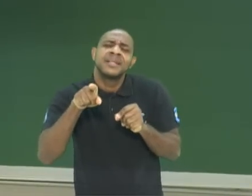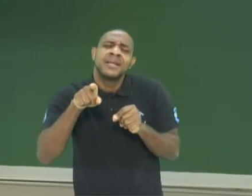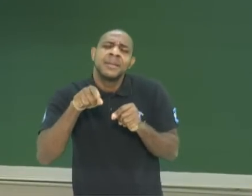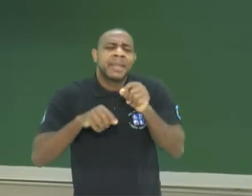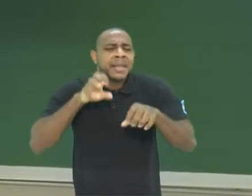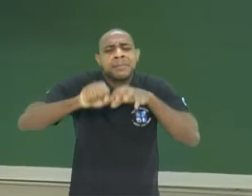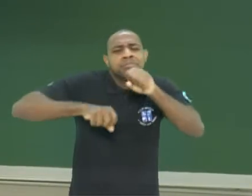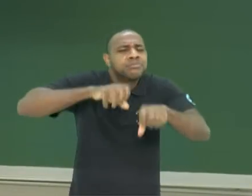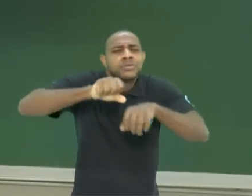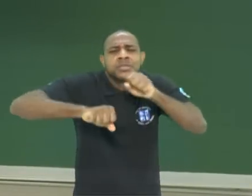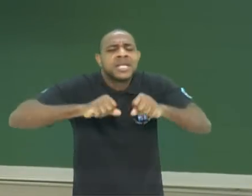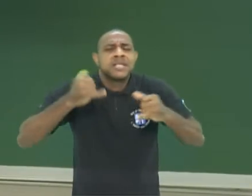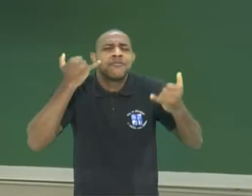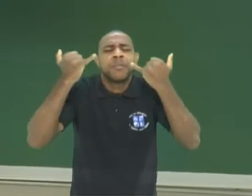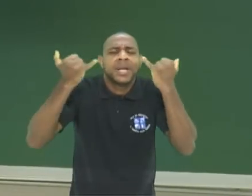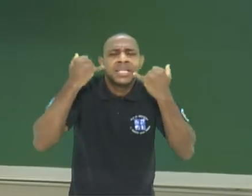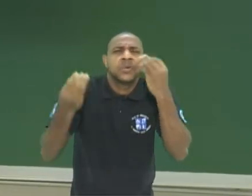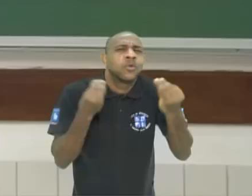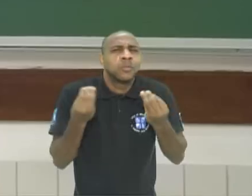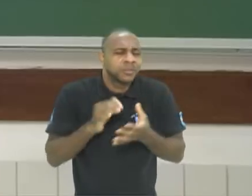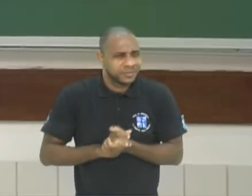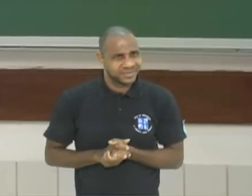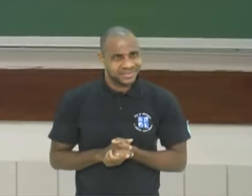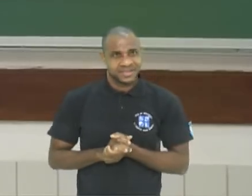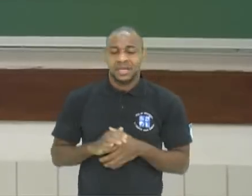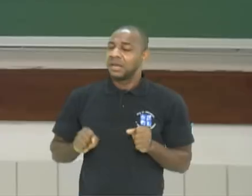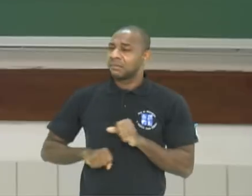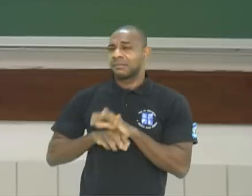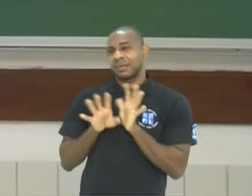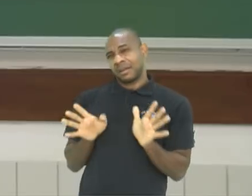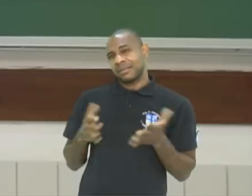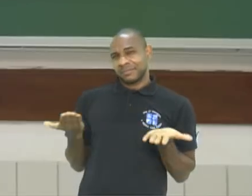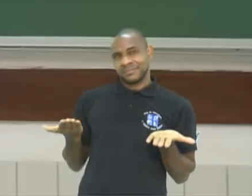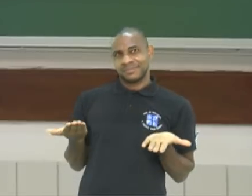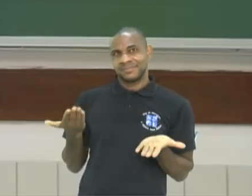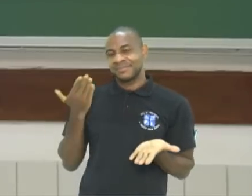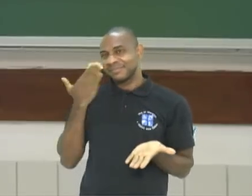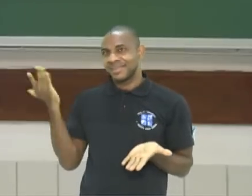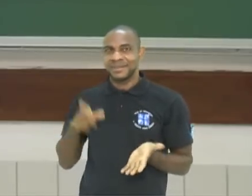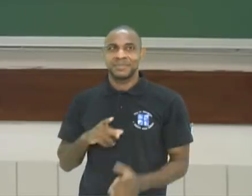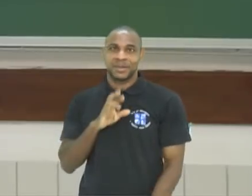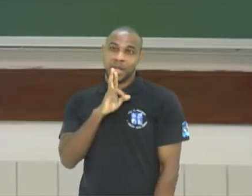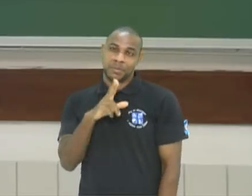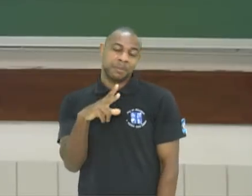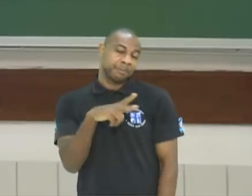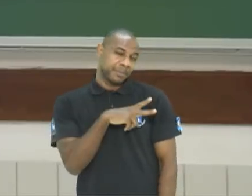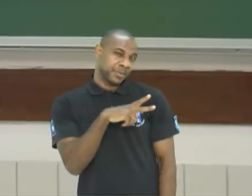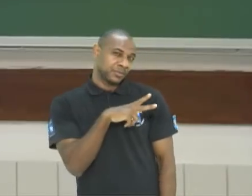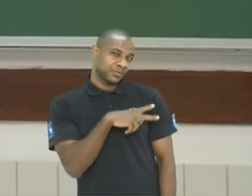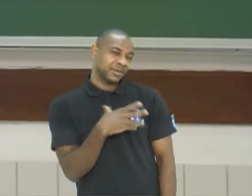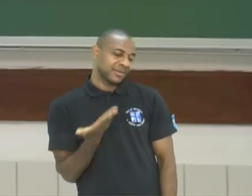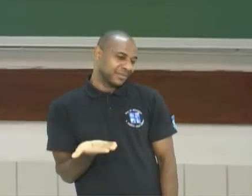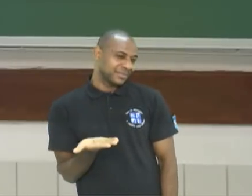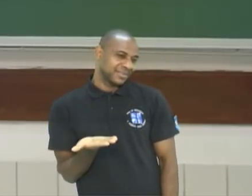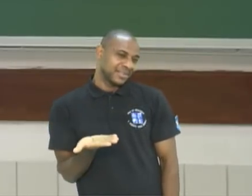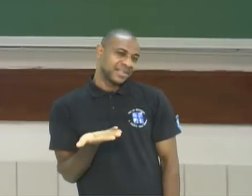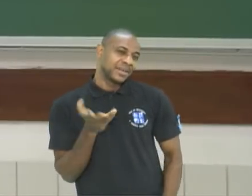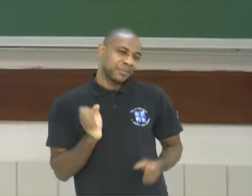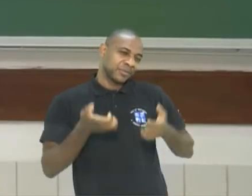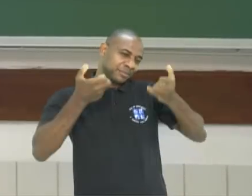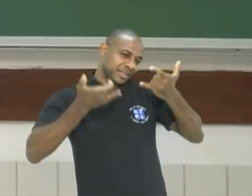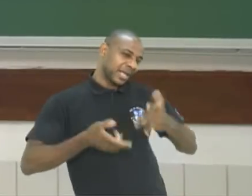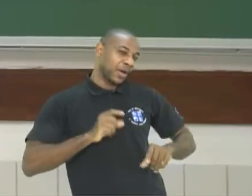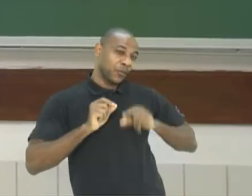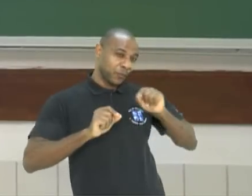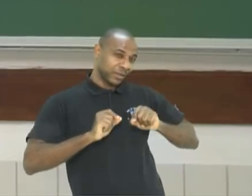busca dessas informações? Claro que, como se trata de uma resposta pessoal, o que eu posso dizer para vocês é que se